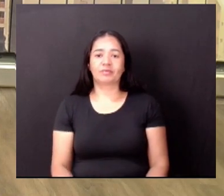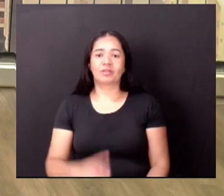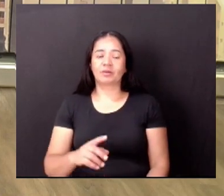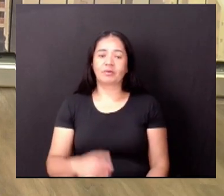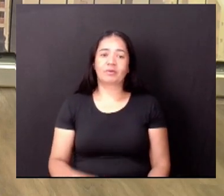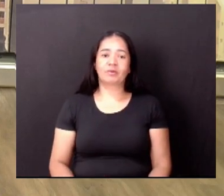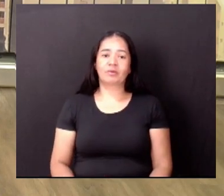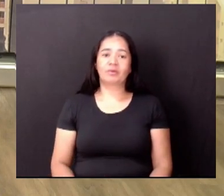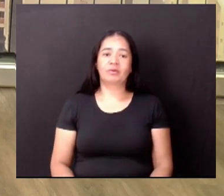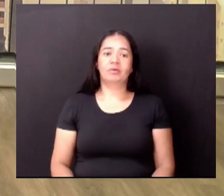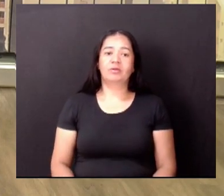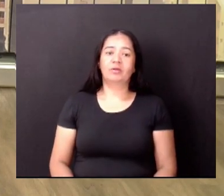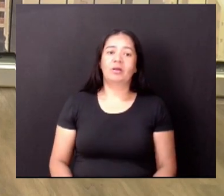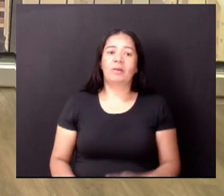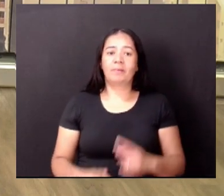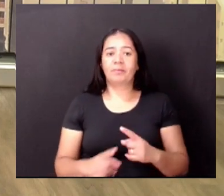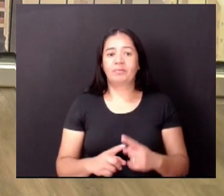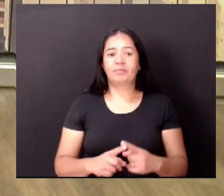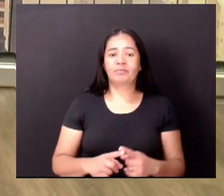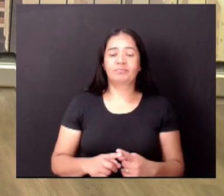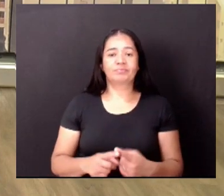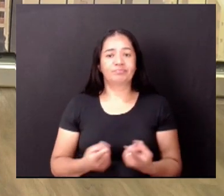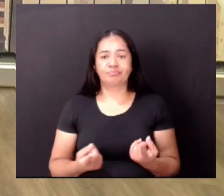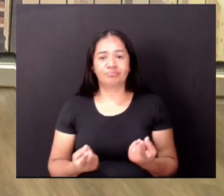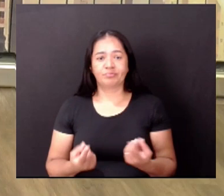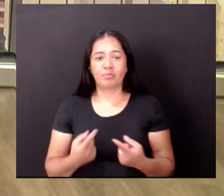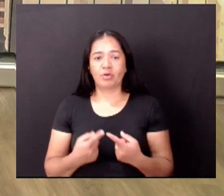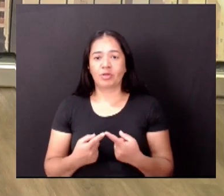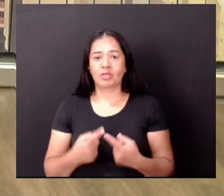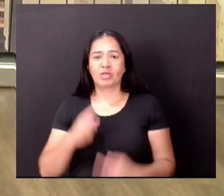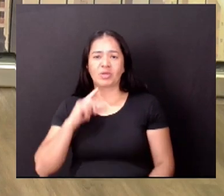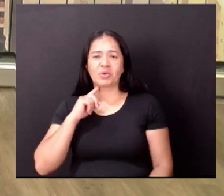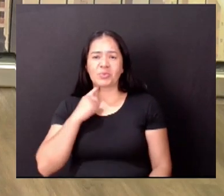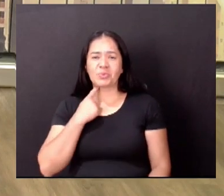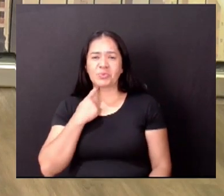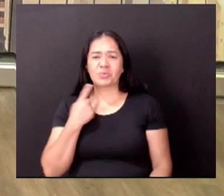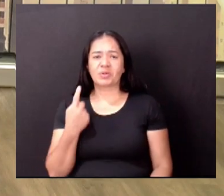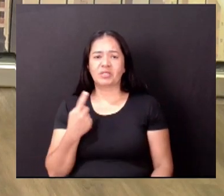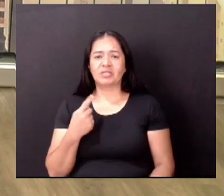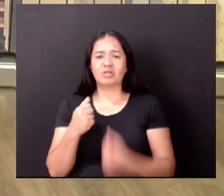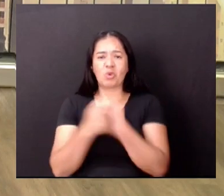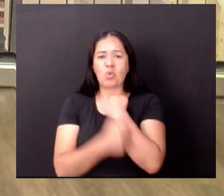Já está contaminado, inclusive, né? Com, até Exato, mesmo exato. com